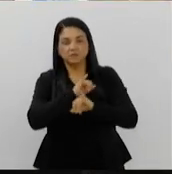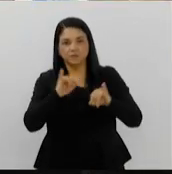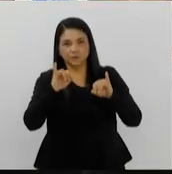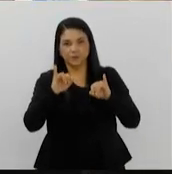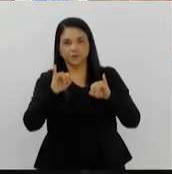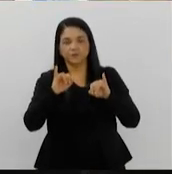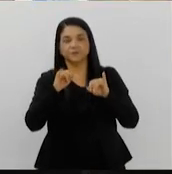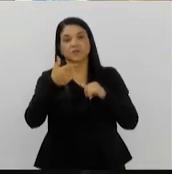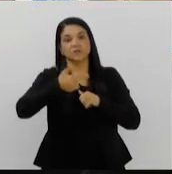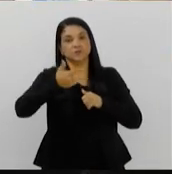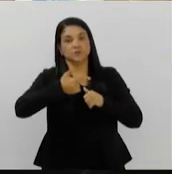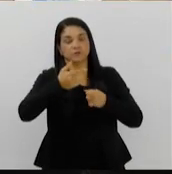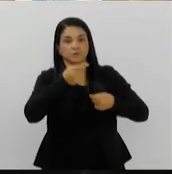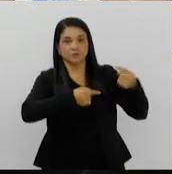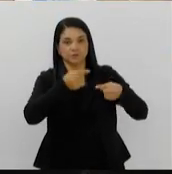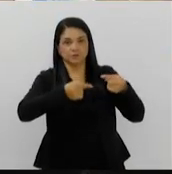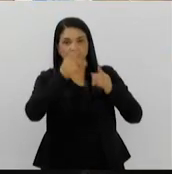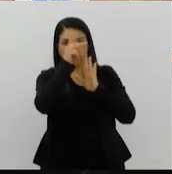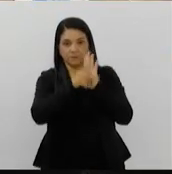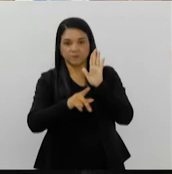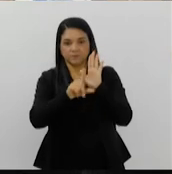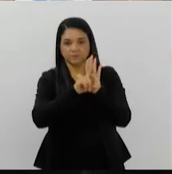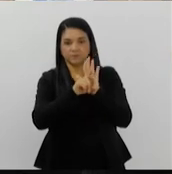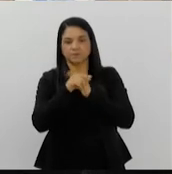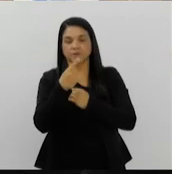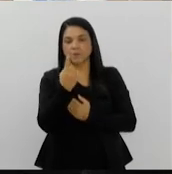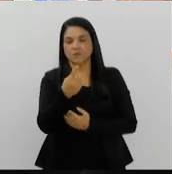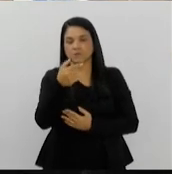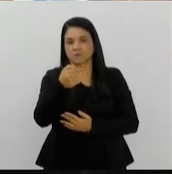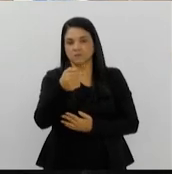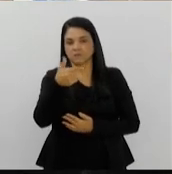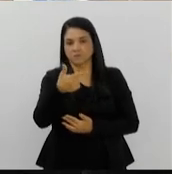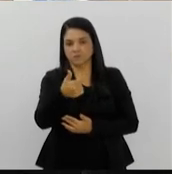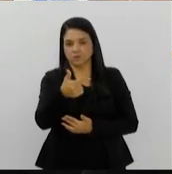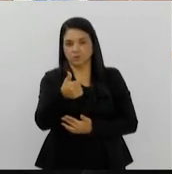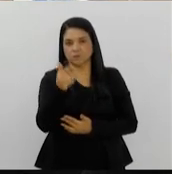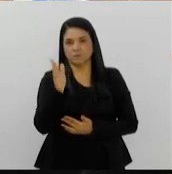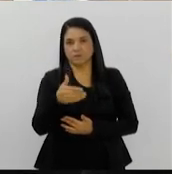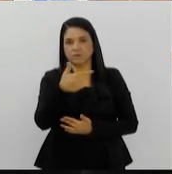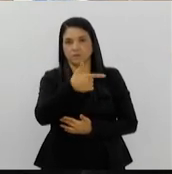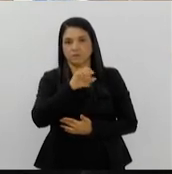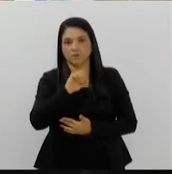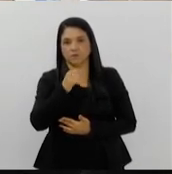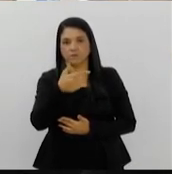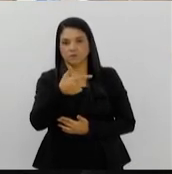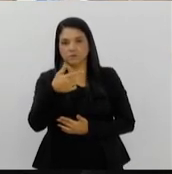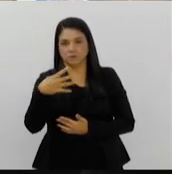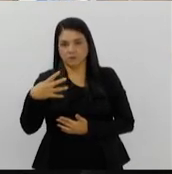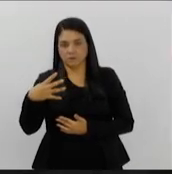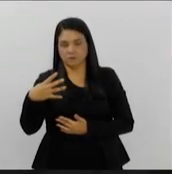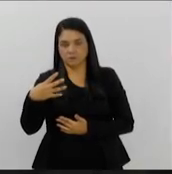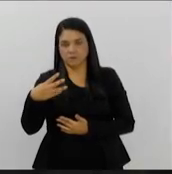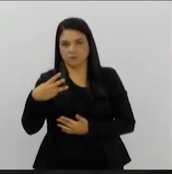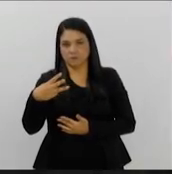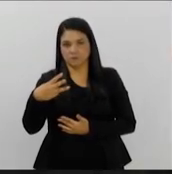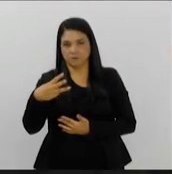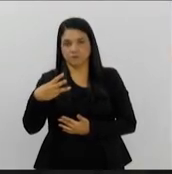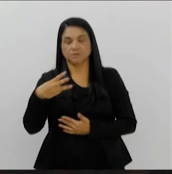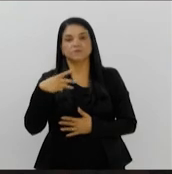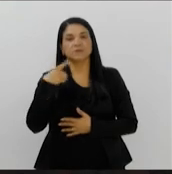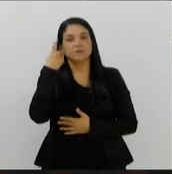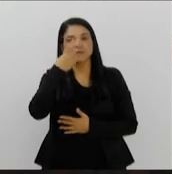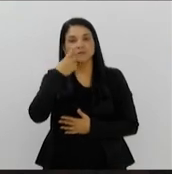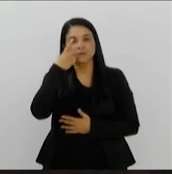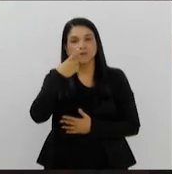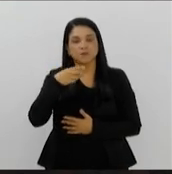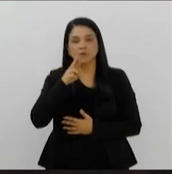Anuncio, em segunda discussão, projeto de lei número 1712, de 2023, de autoria do